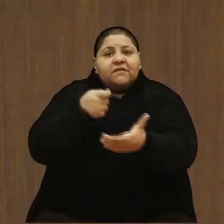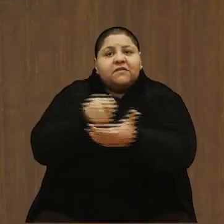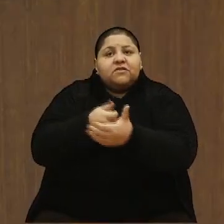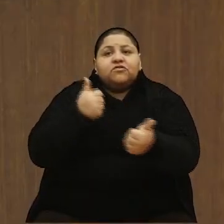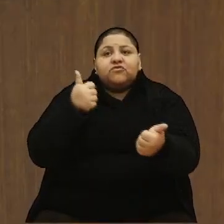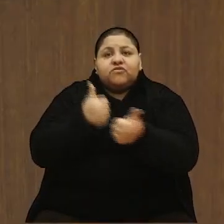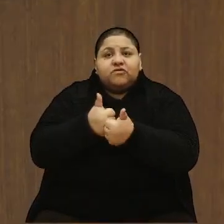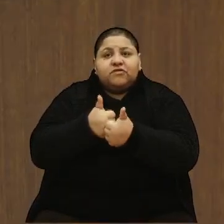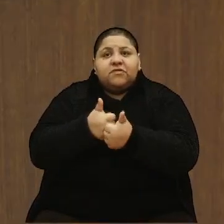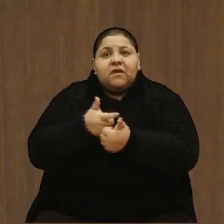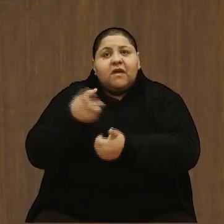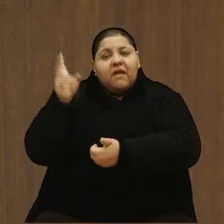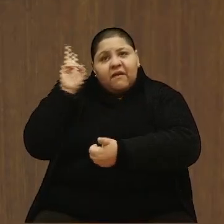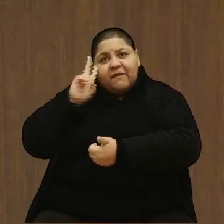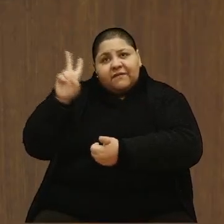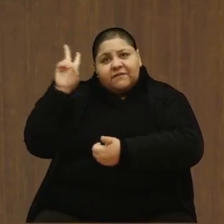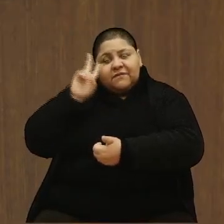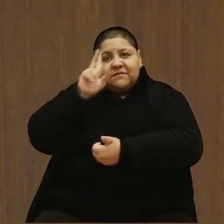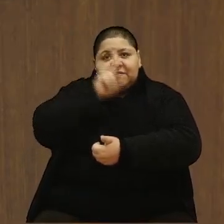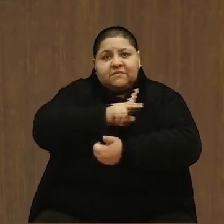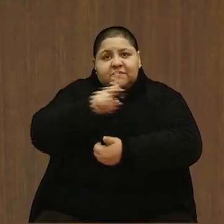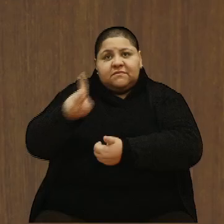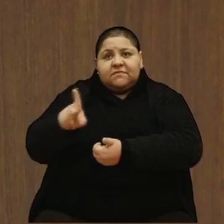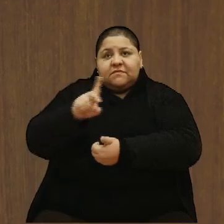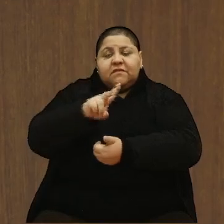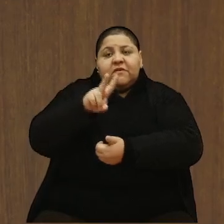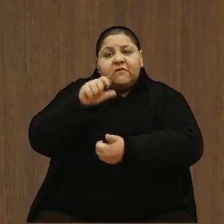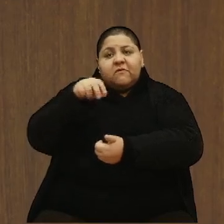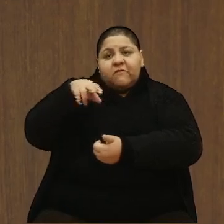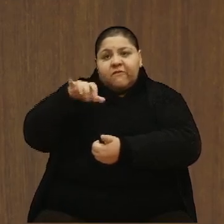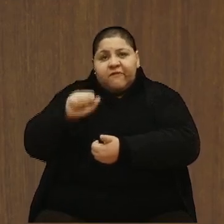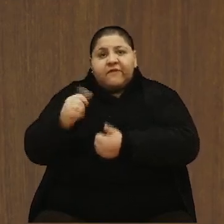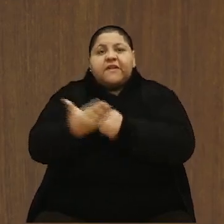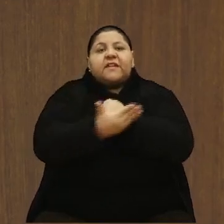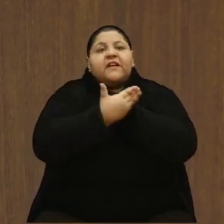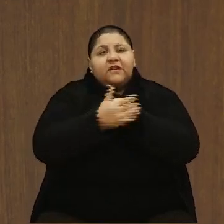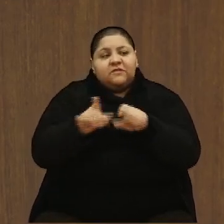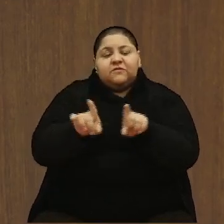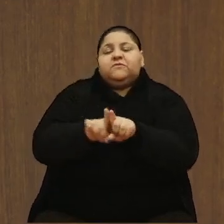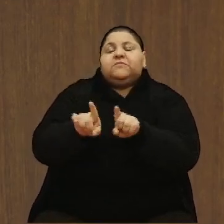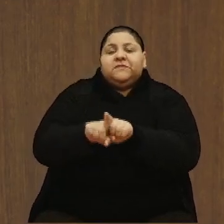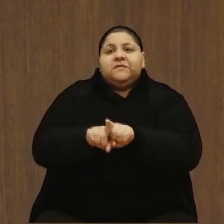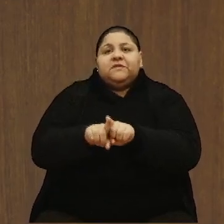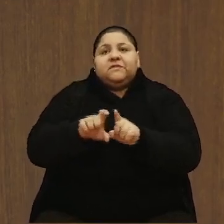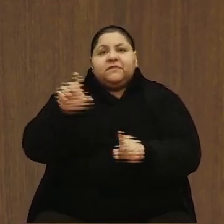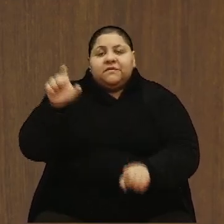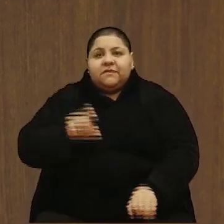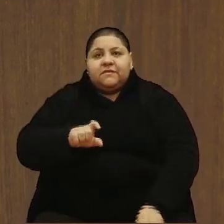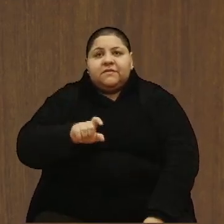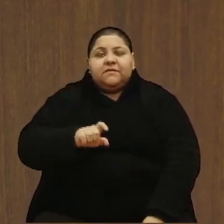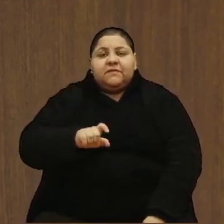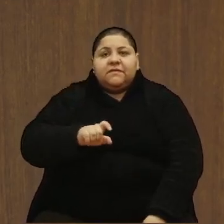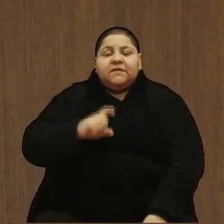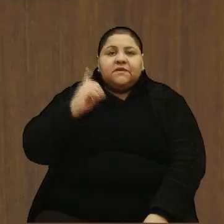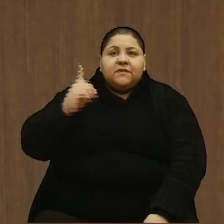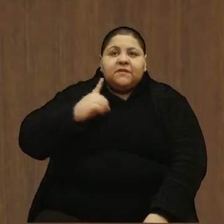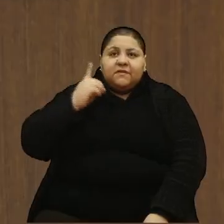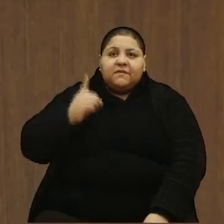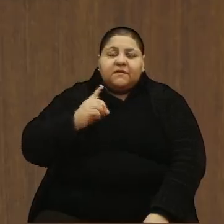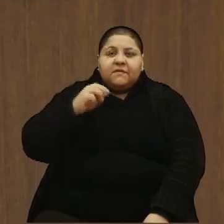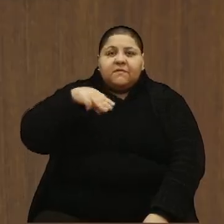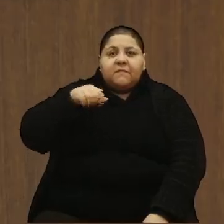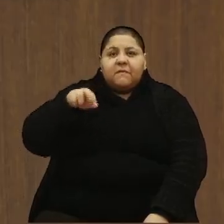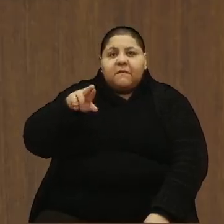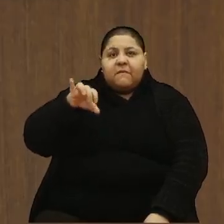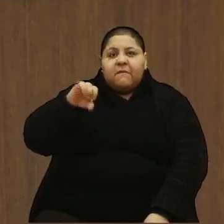queria lembrar a professora Vânia Herédia, que está nos auxiliando nisso, a ex-vice-prefeita e ex-deputada Marisa Formo,